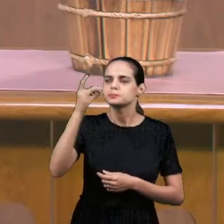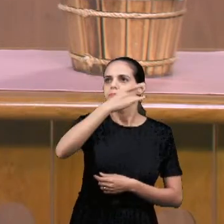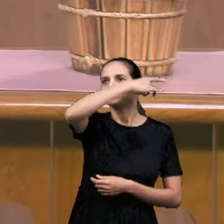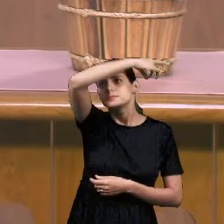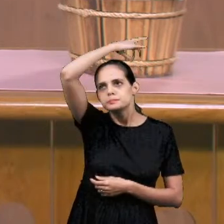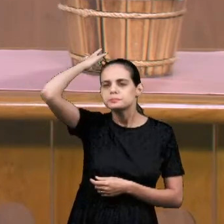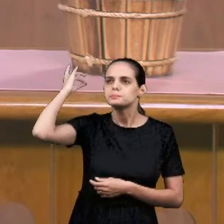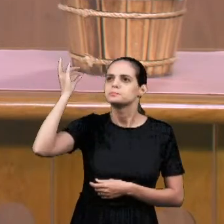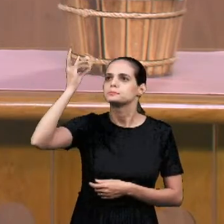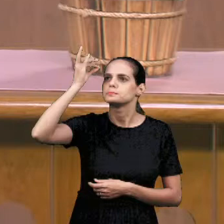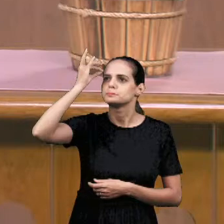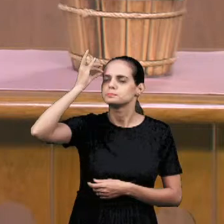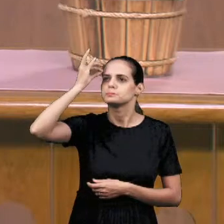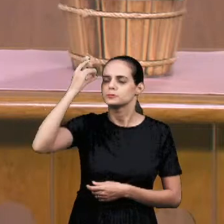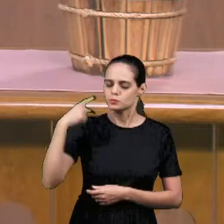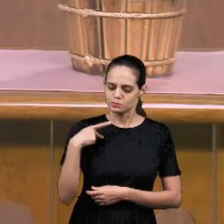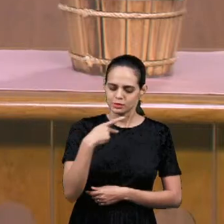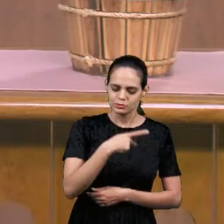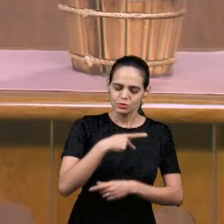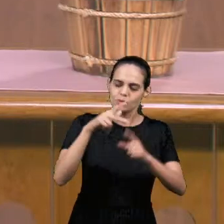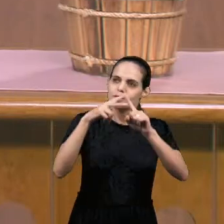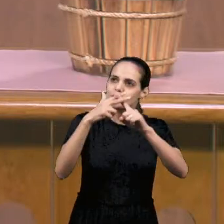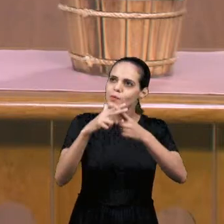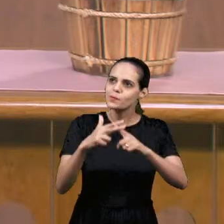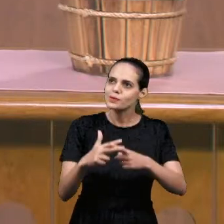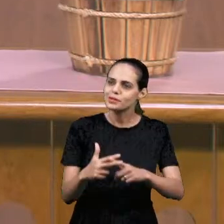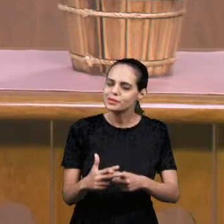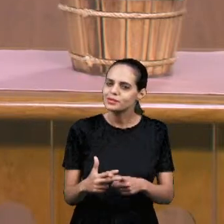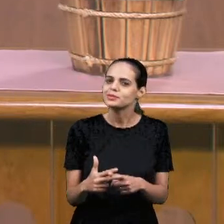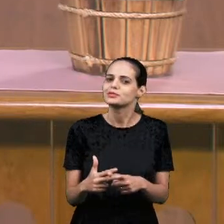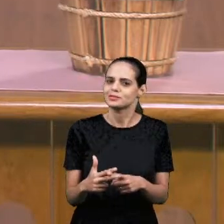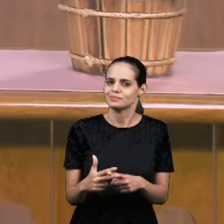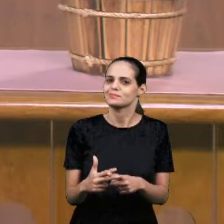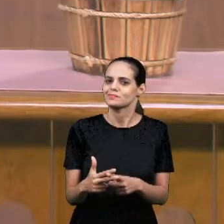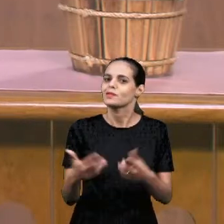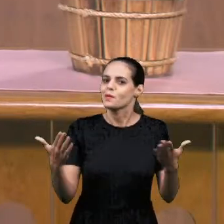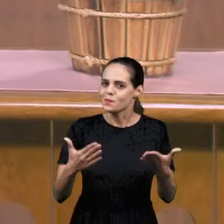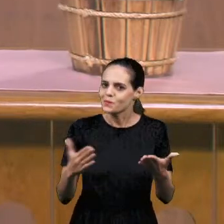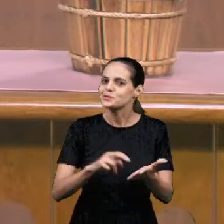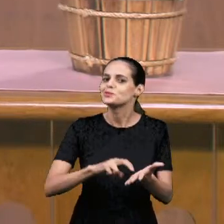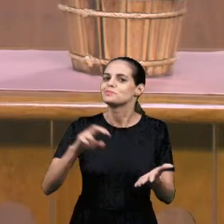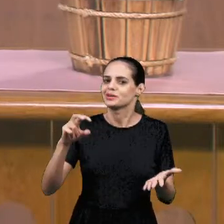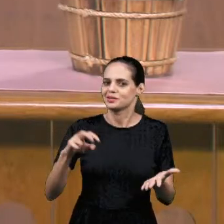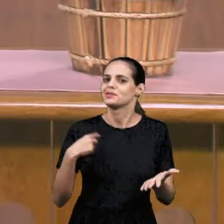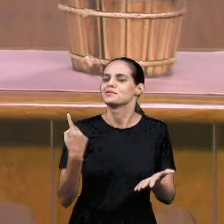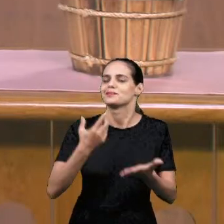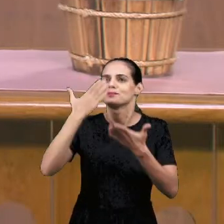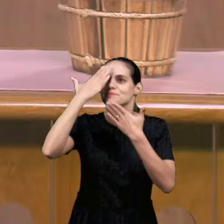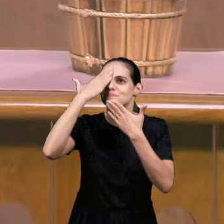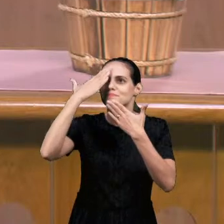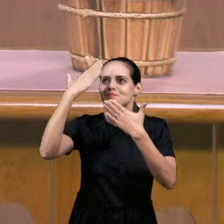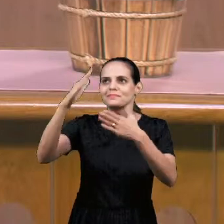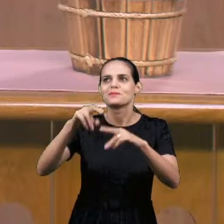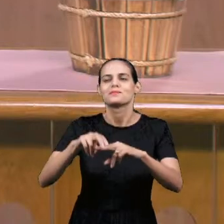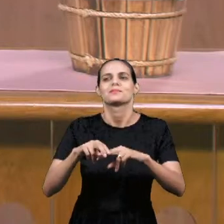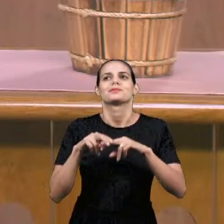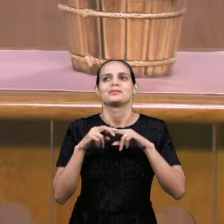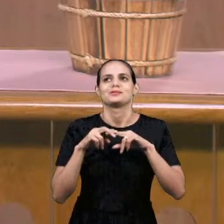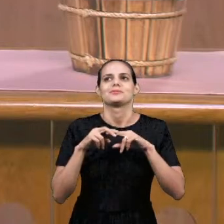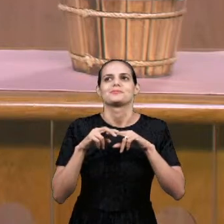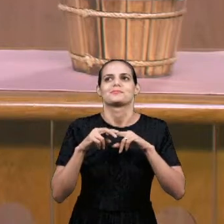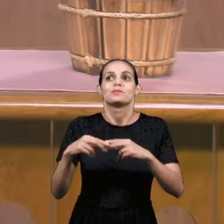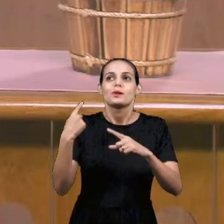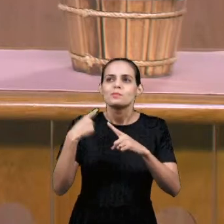bater da vara do pastor, Senhor, foi ouvido nesta manhã. Te louvamos por isso, porque, Senhor, cada vez que o